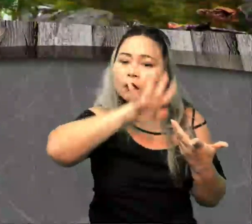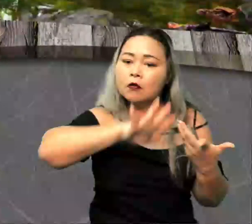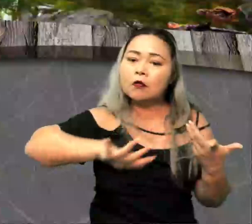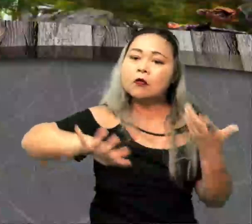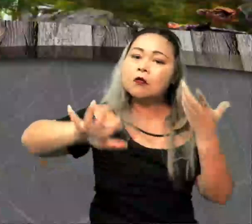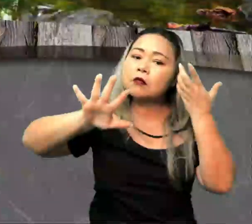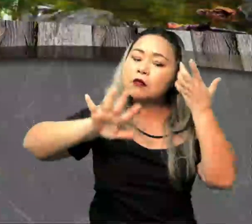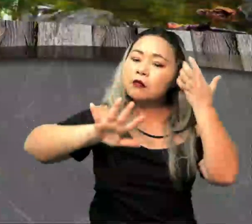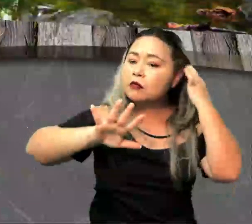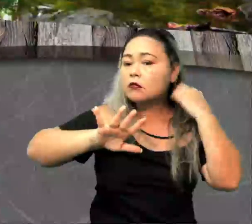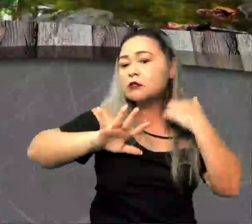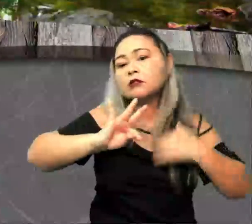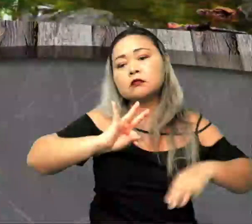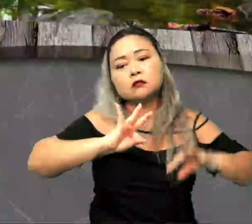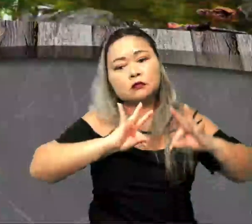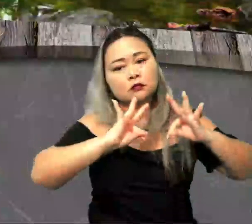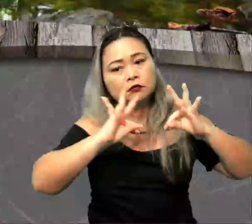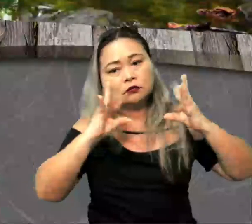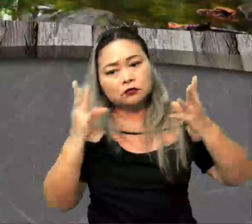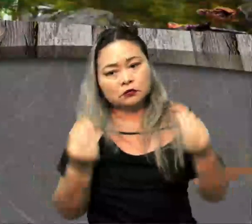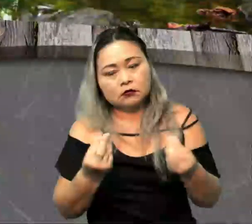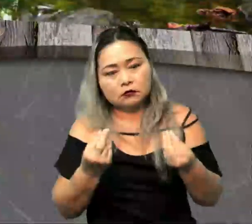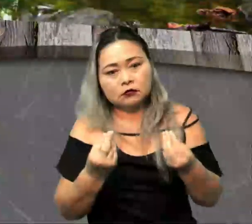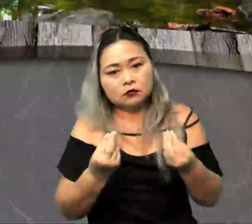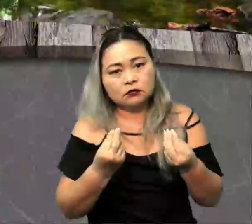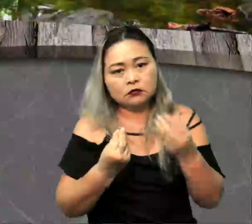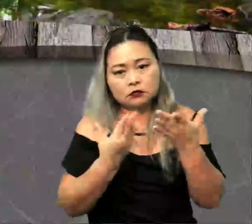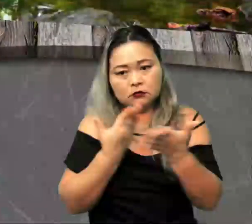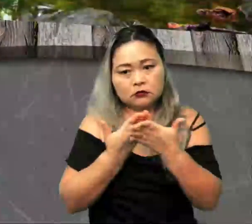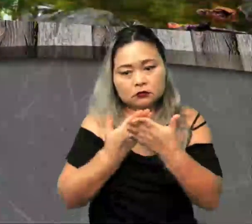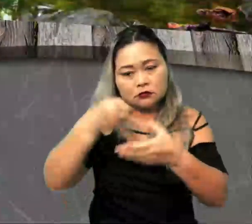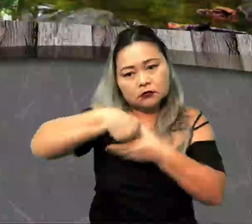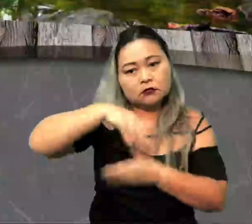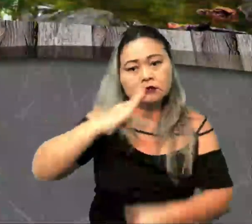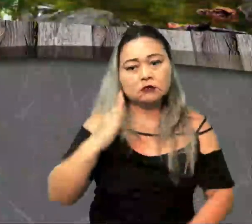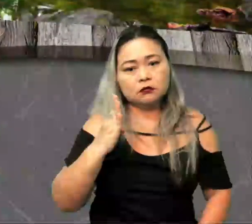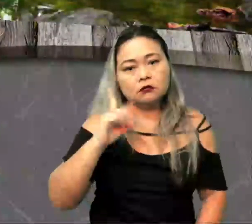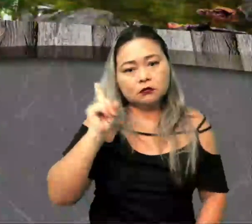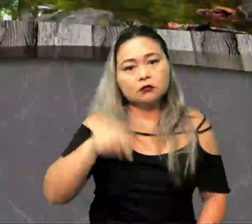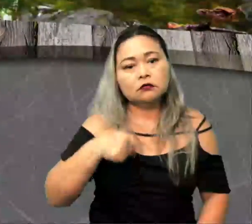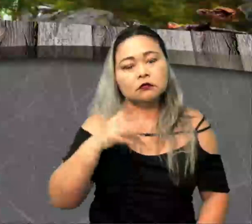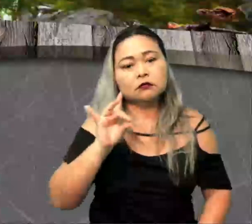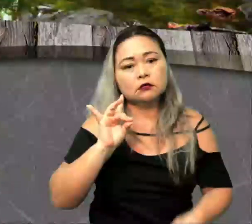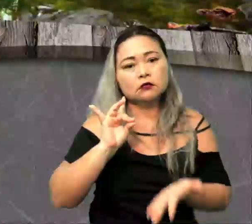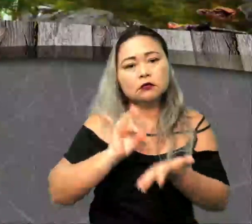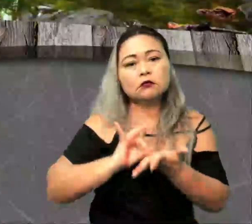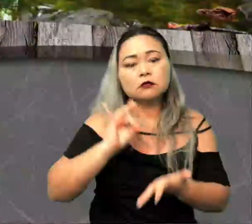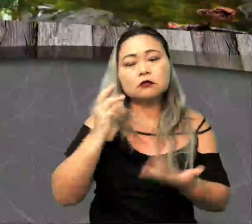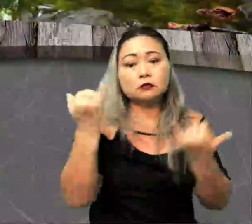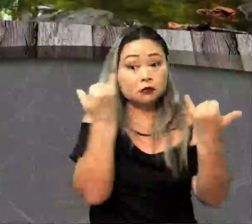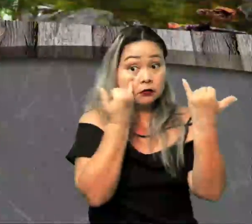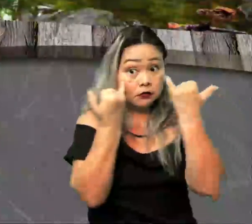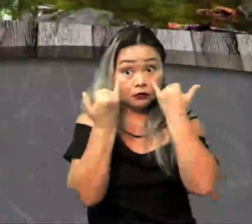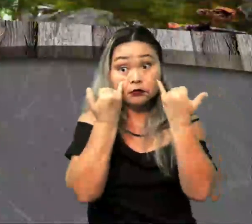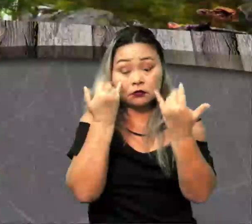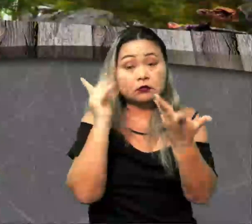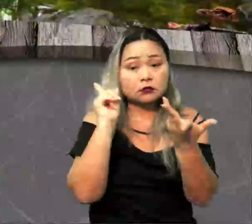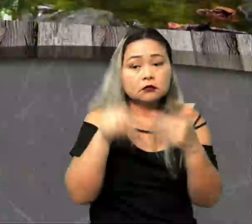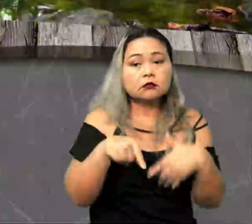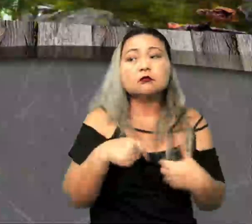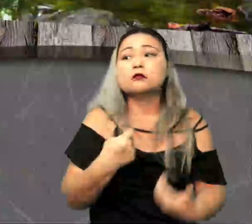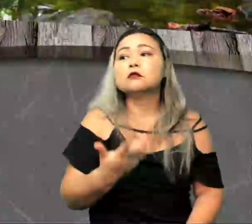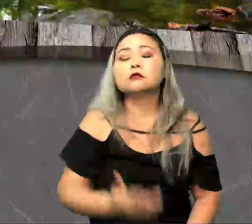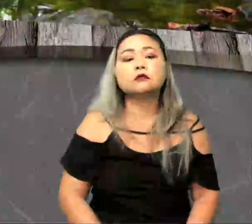tá? Toda a situação de estudo dentro da biologia, que realmente é muita informação,